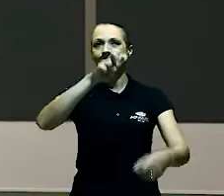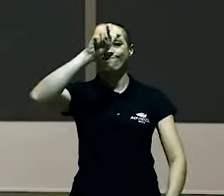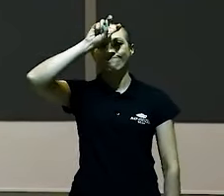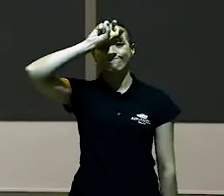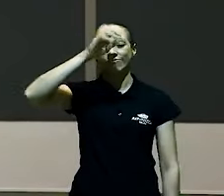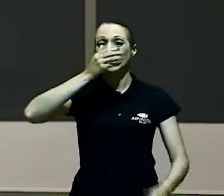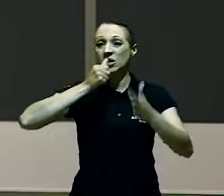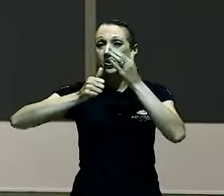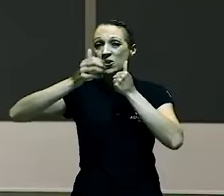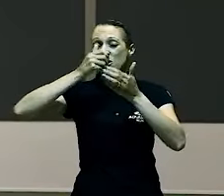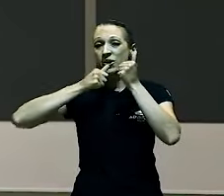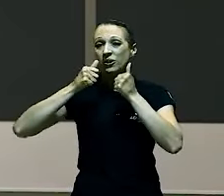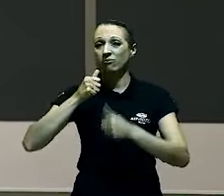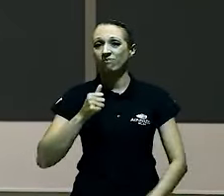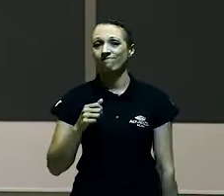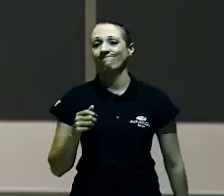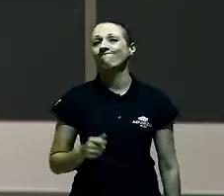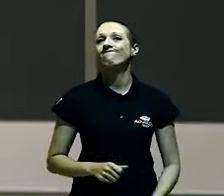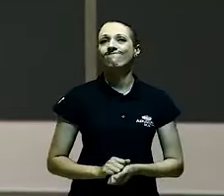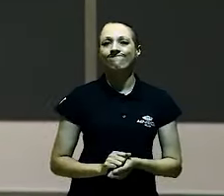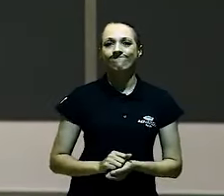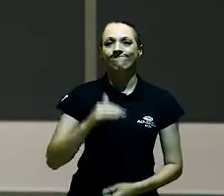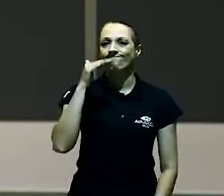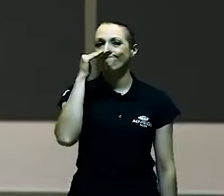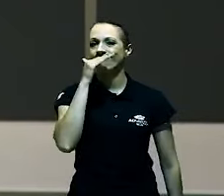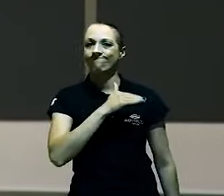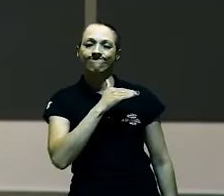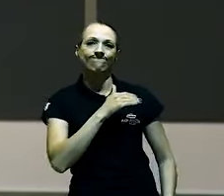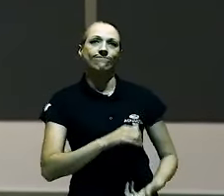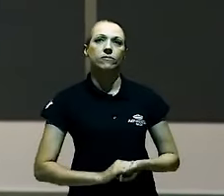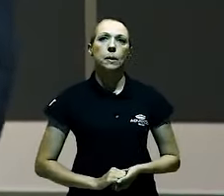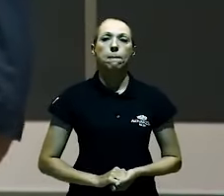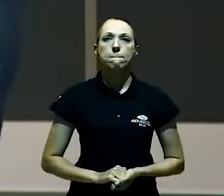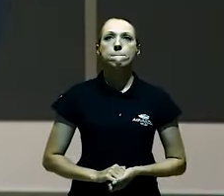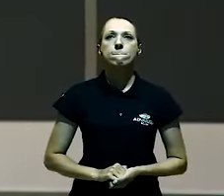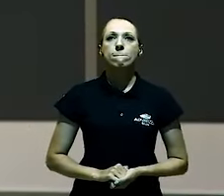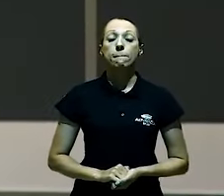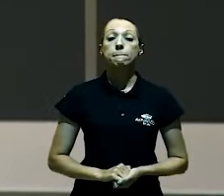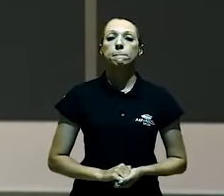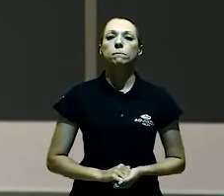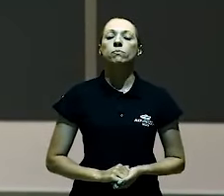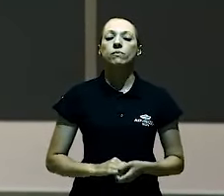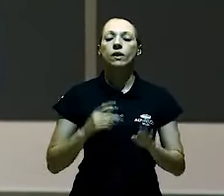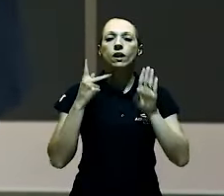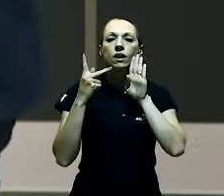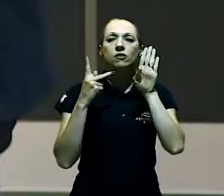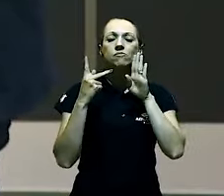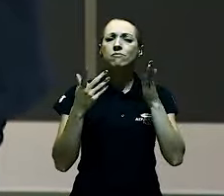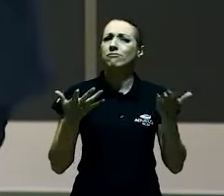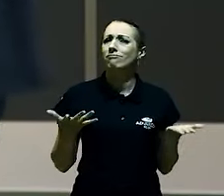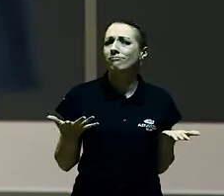Jonas resiste e discorda de Deus, porque se ele tem conhecimento dessa profecia, ele está dizendo para Deus: Deus, não faz